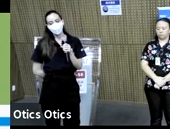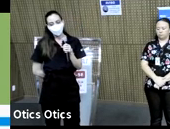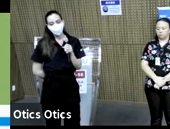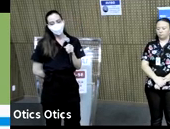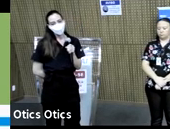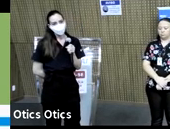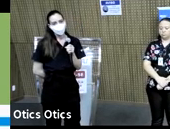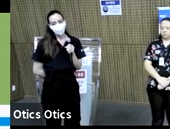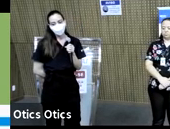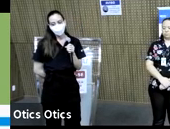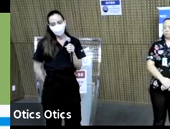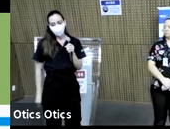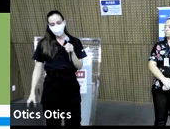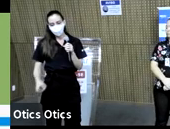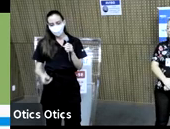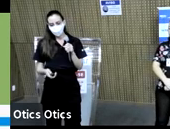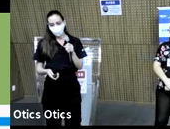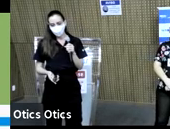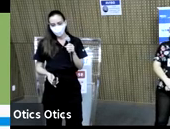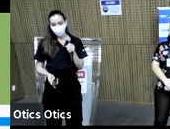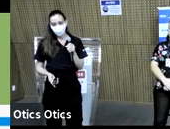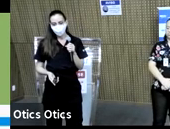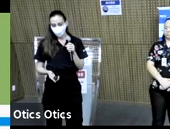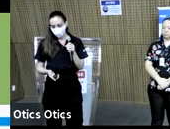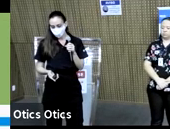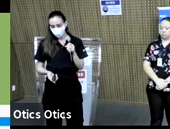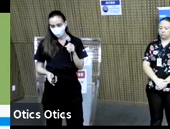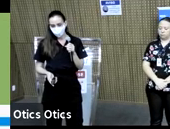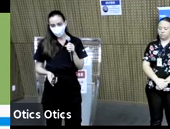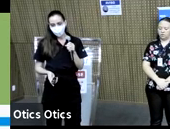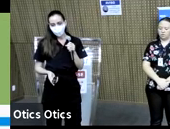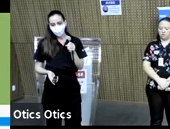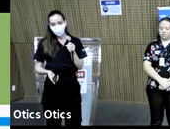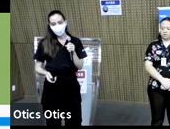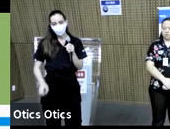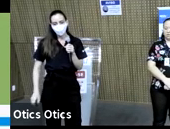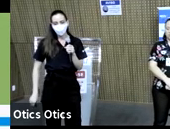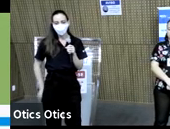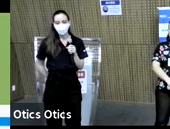elas são atendidas e referenciadas para outras unidades especializadas.